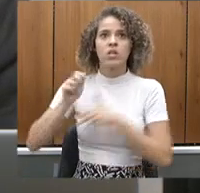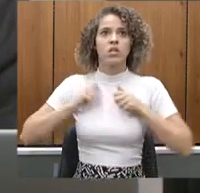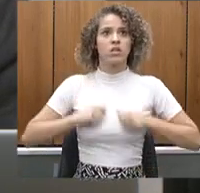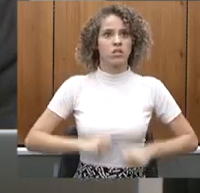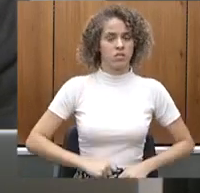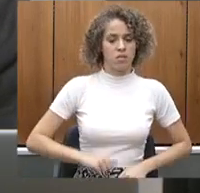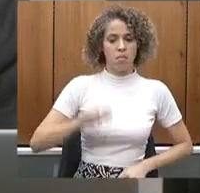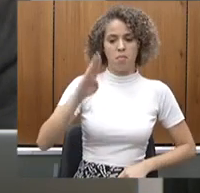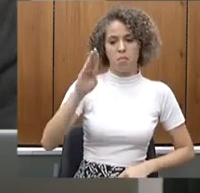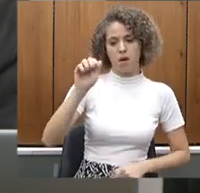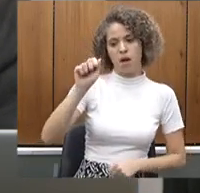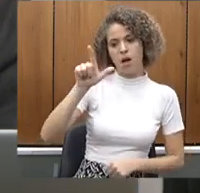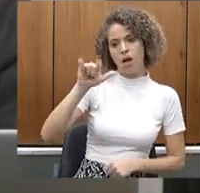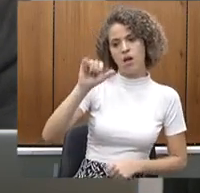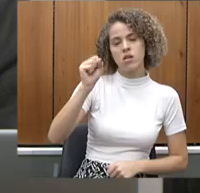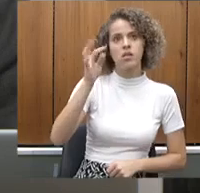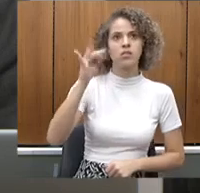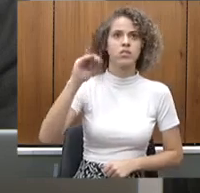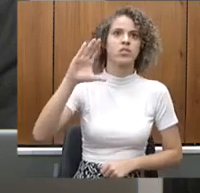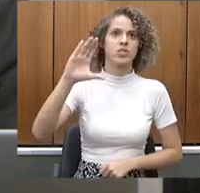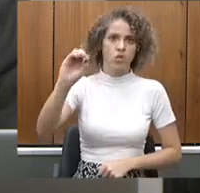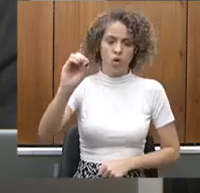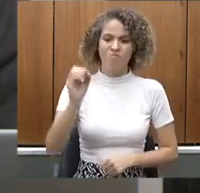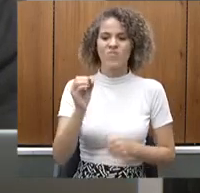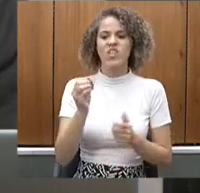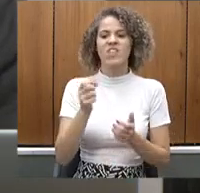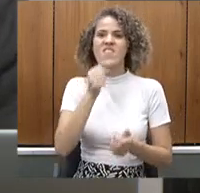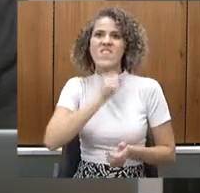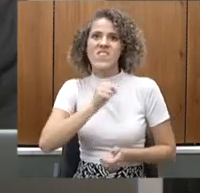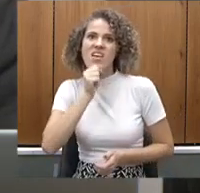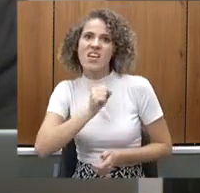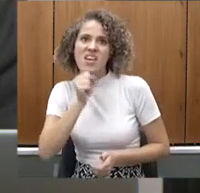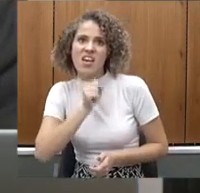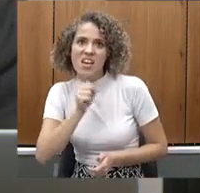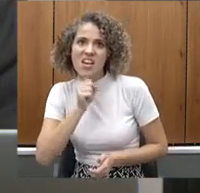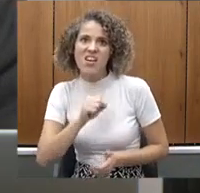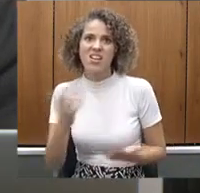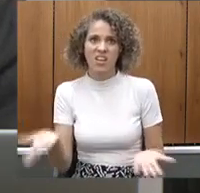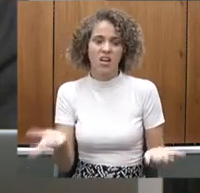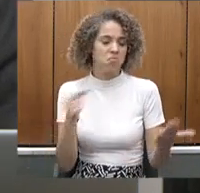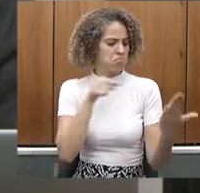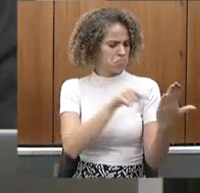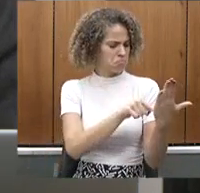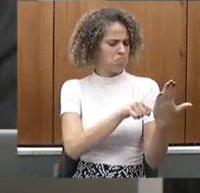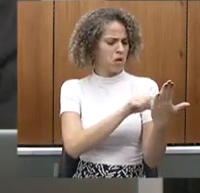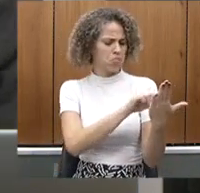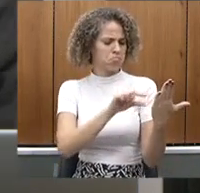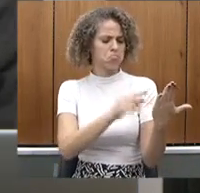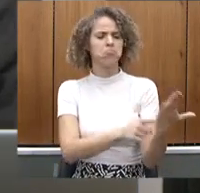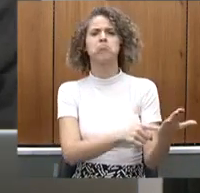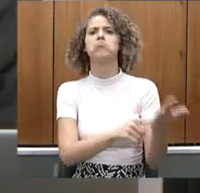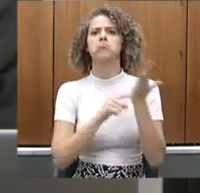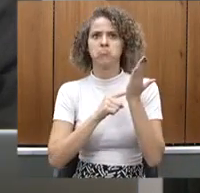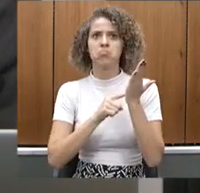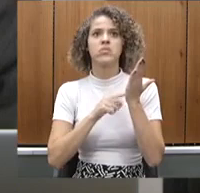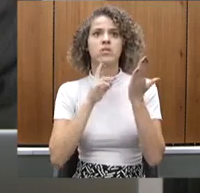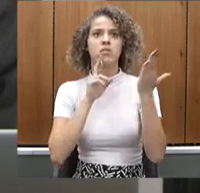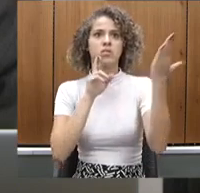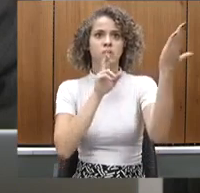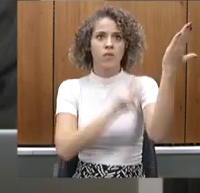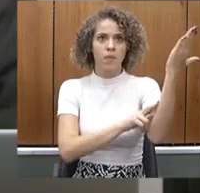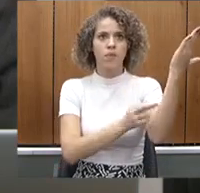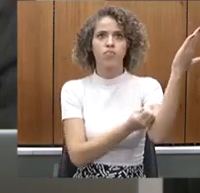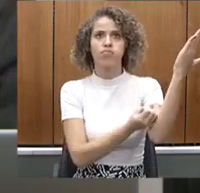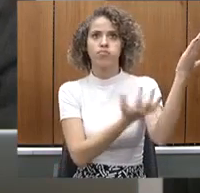balísticos fora do prazo de validade Então nesse caso aqui por exemplo nós tivemos uma resposta que o número de